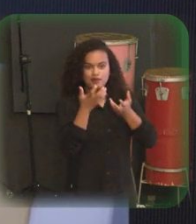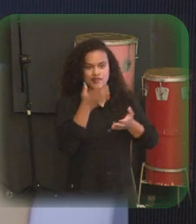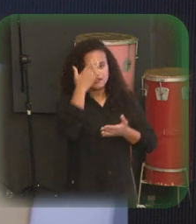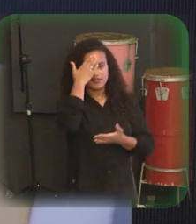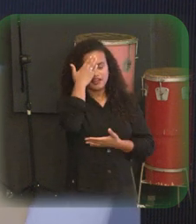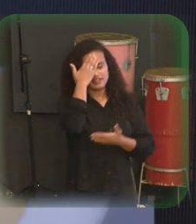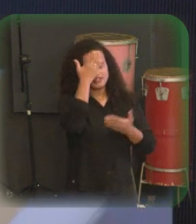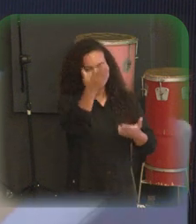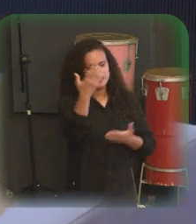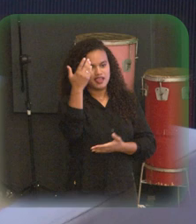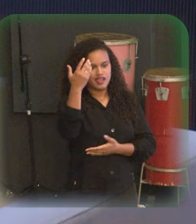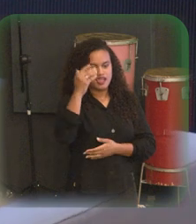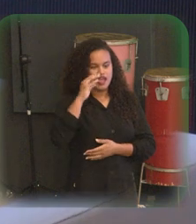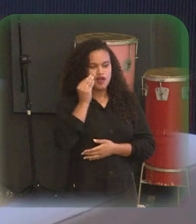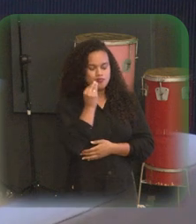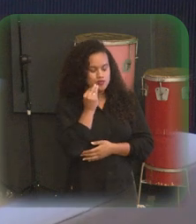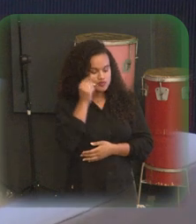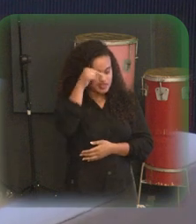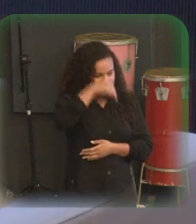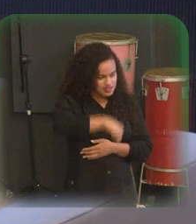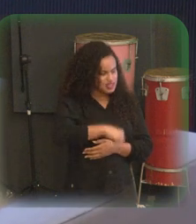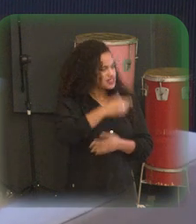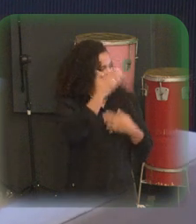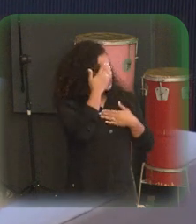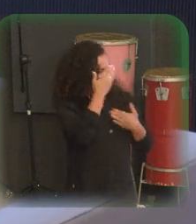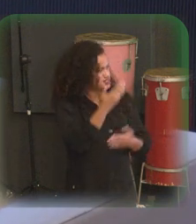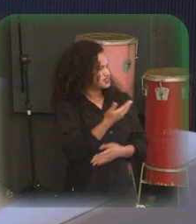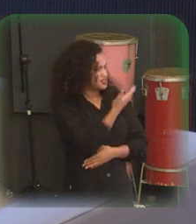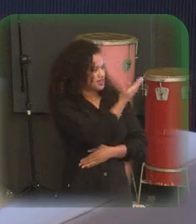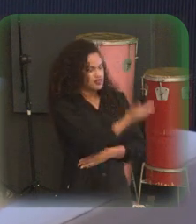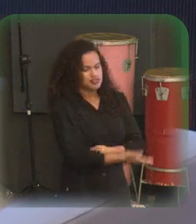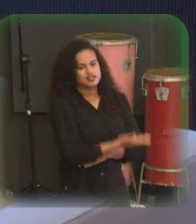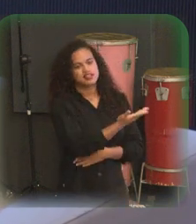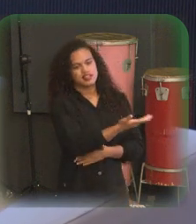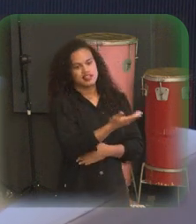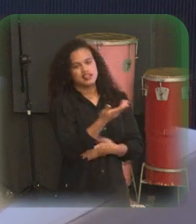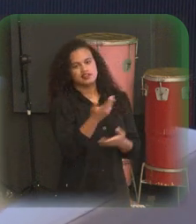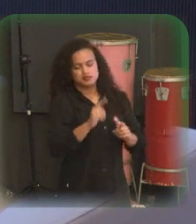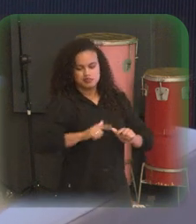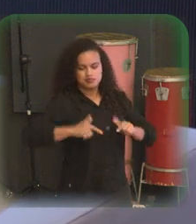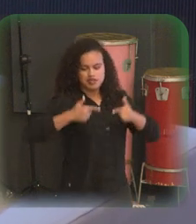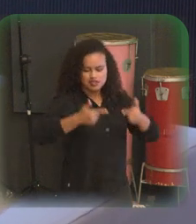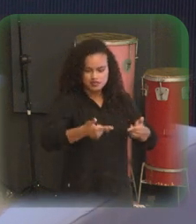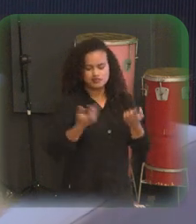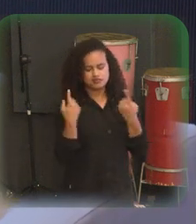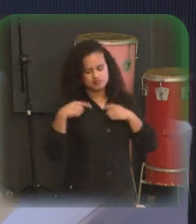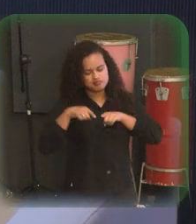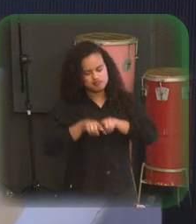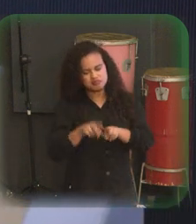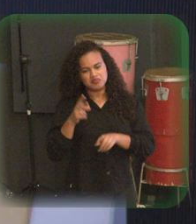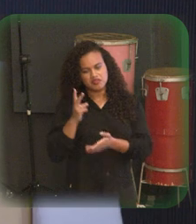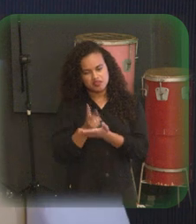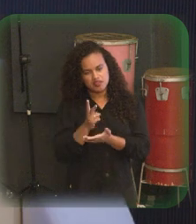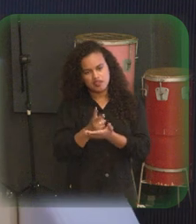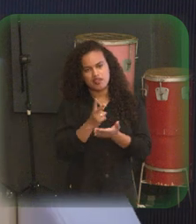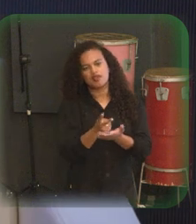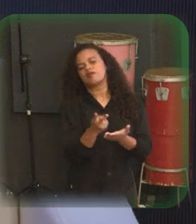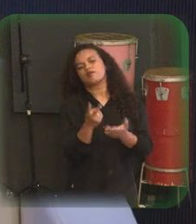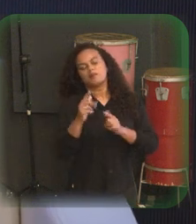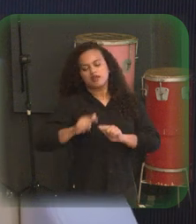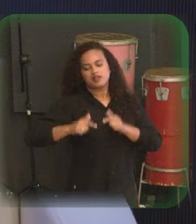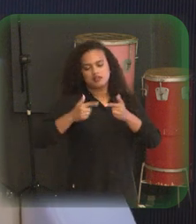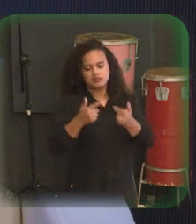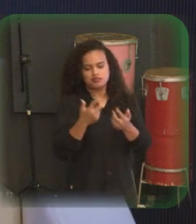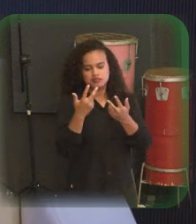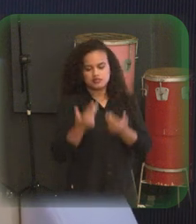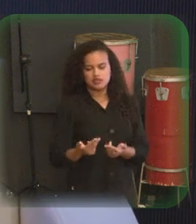aqui, agradecer a vocês pela iniciativa. Seremos sempre parceiros de tantas iniciativas como essa, não só